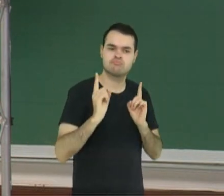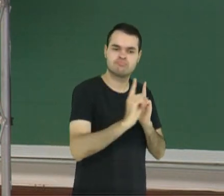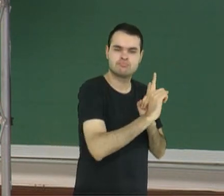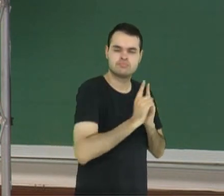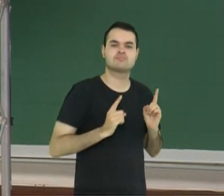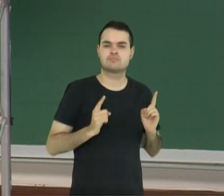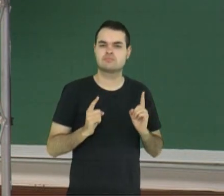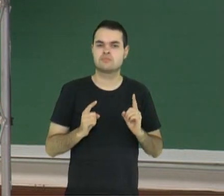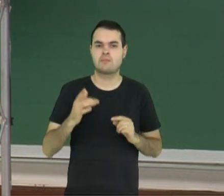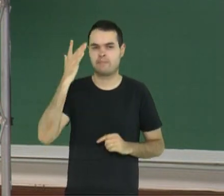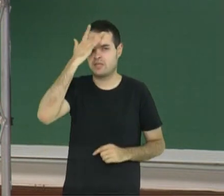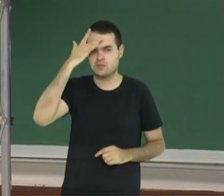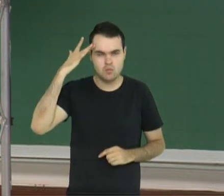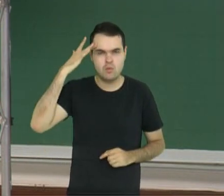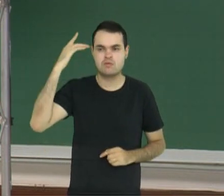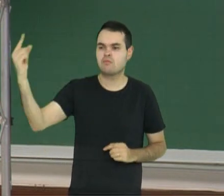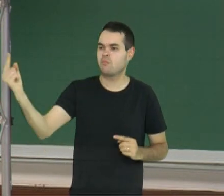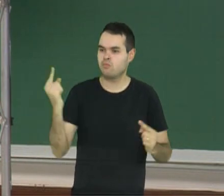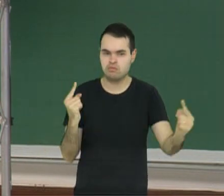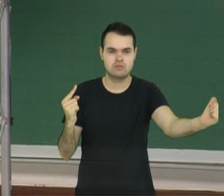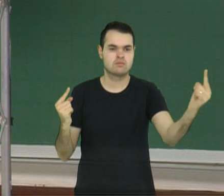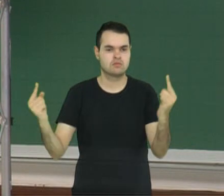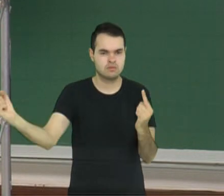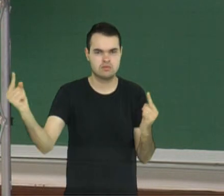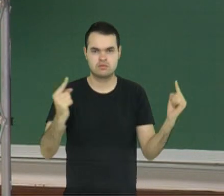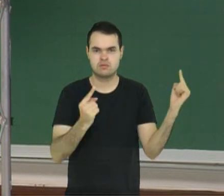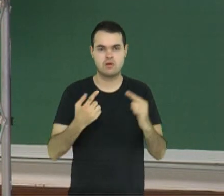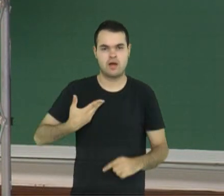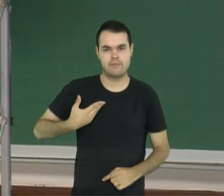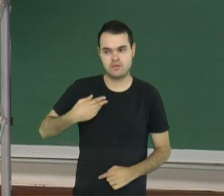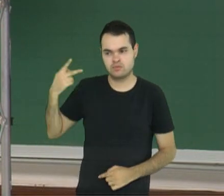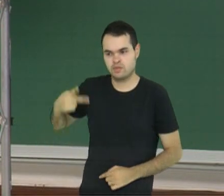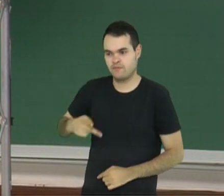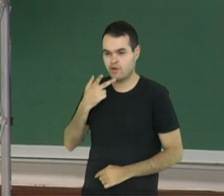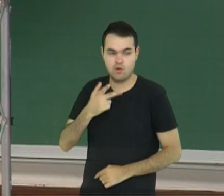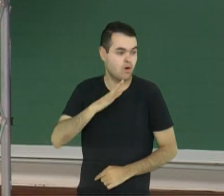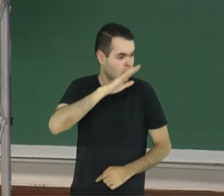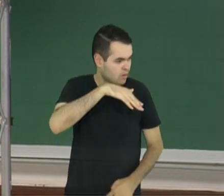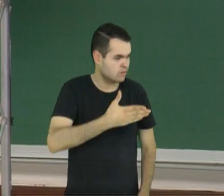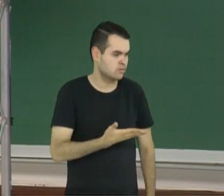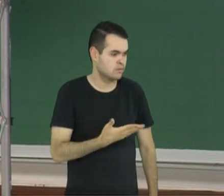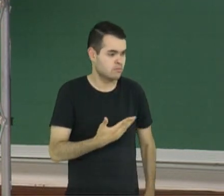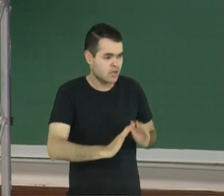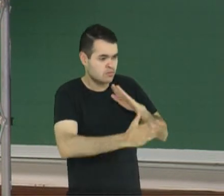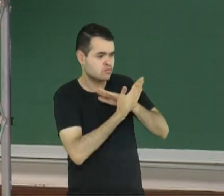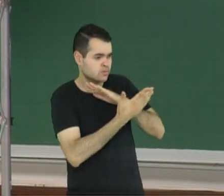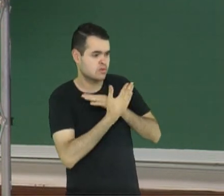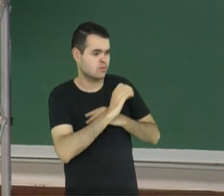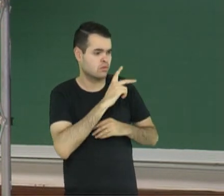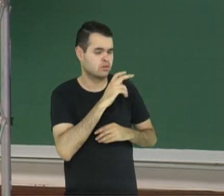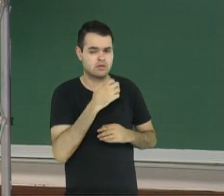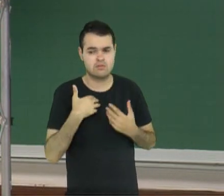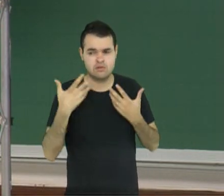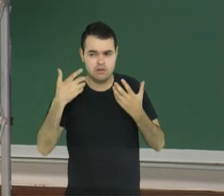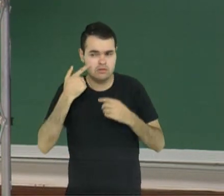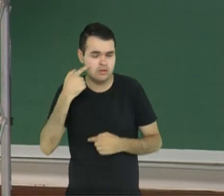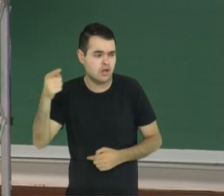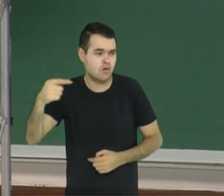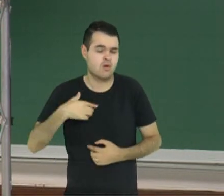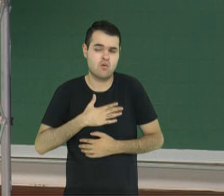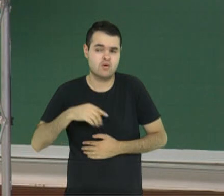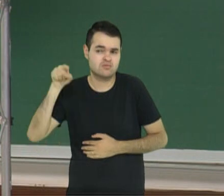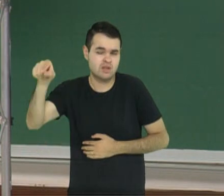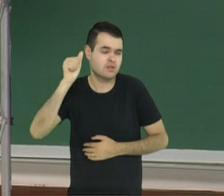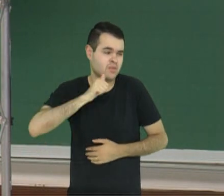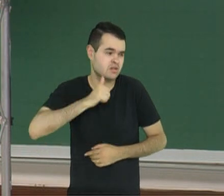Então as pessoas que não estavam na festa começavam a vir. E os amigos dele lá davam um toque para ele falando assim, poxa, Coke, me ajuda aí, estou interessado naquela menina ali, dá um